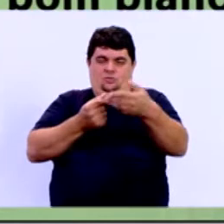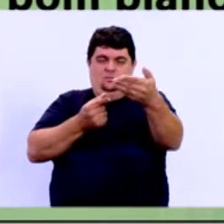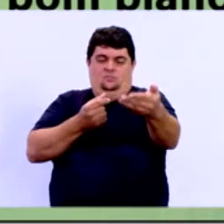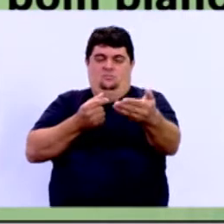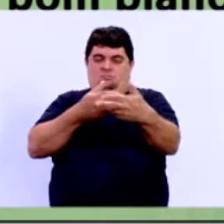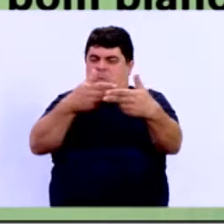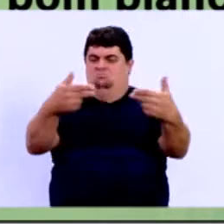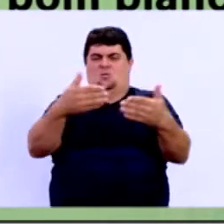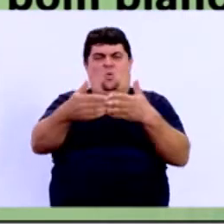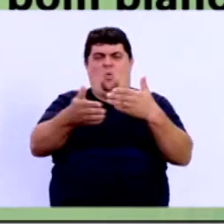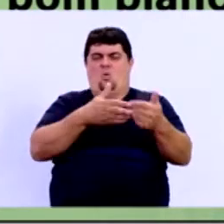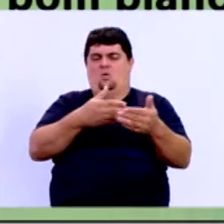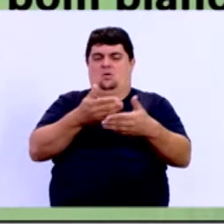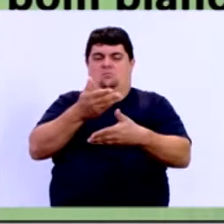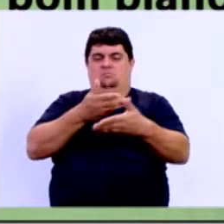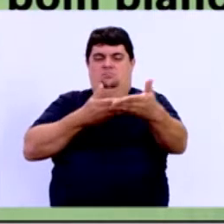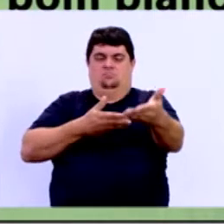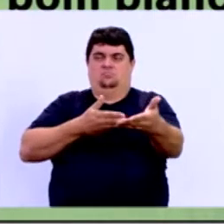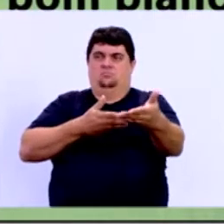dinheiro, né?